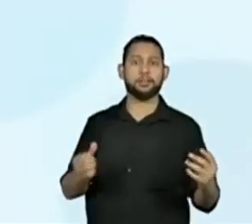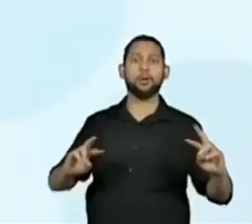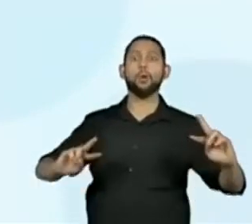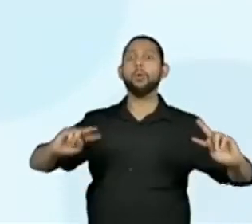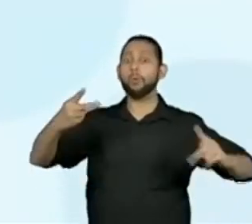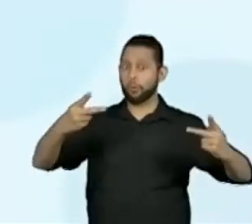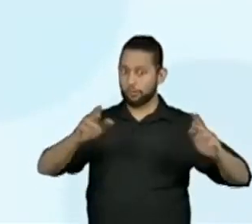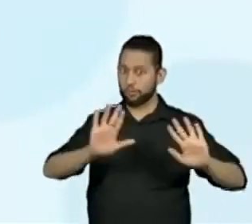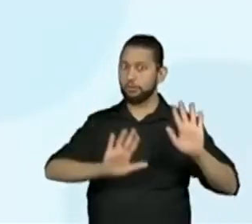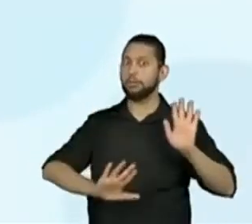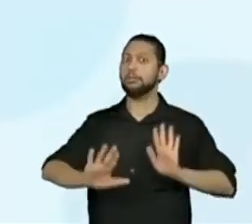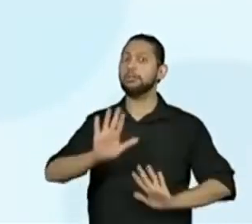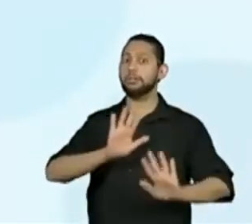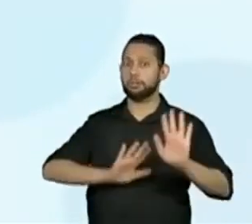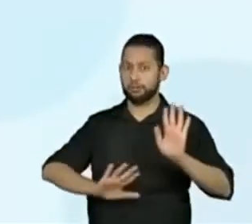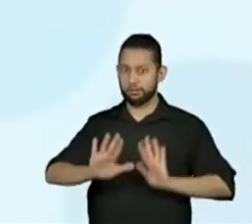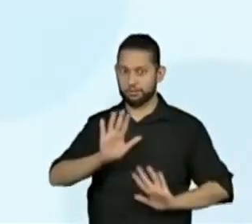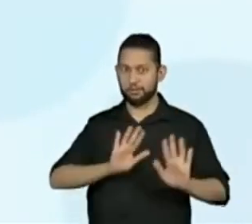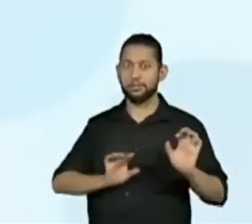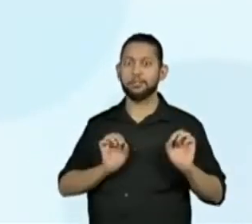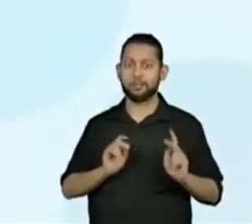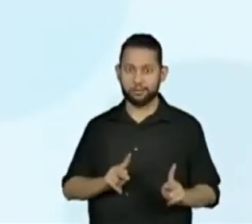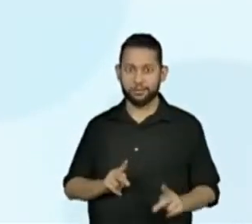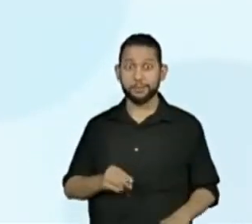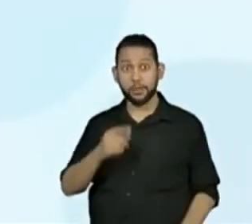São 6 dezenas.